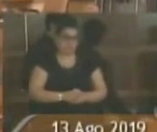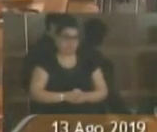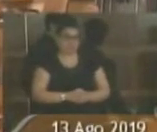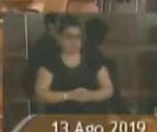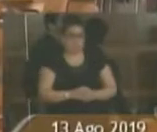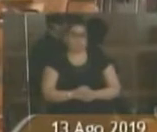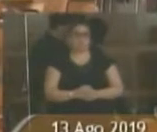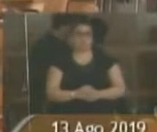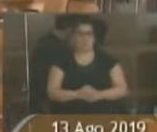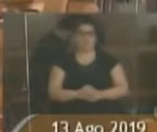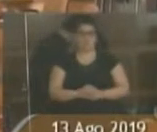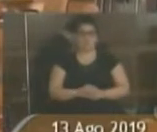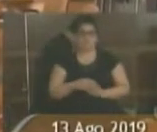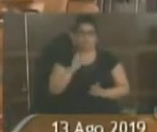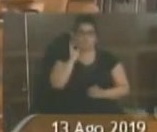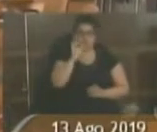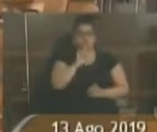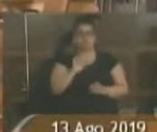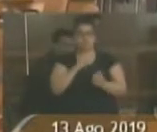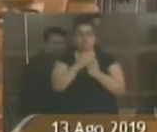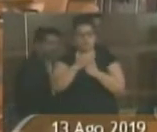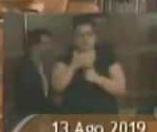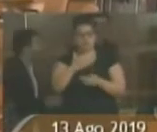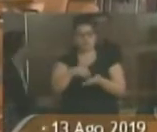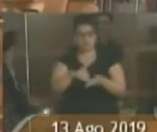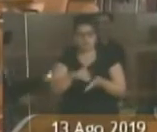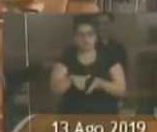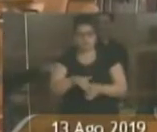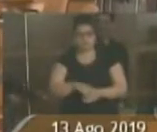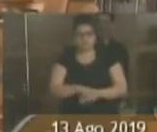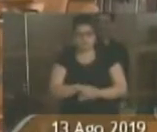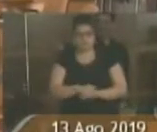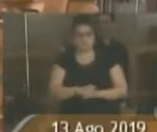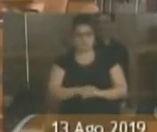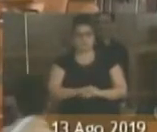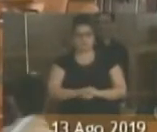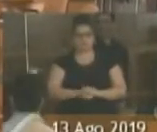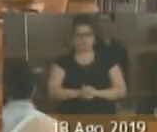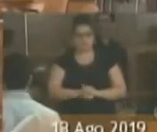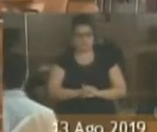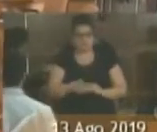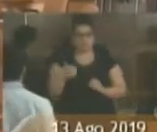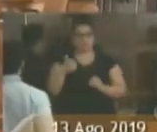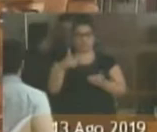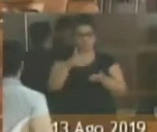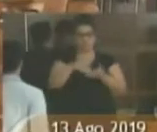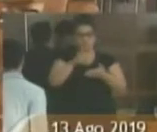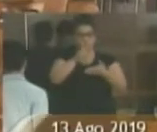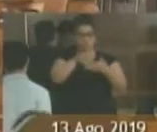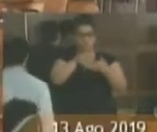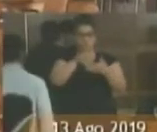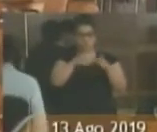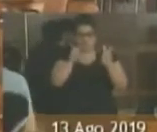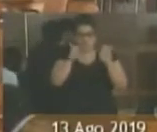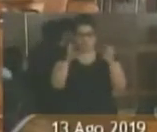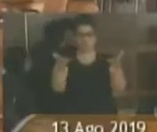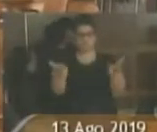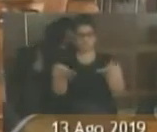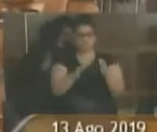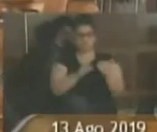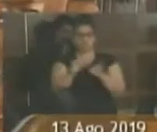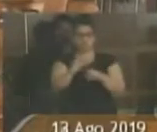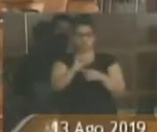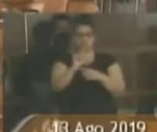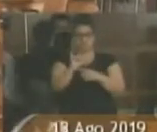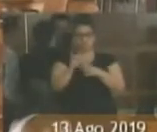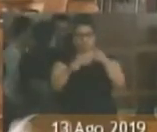Solicito ao primeiro vereador Zé Augusto que assuma a primeira secretaria. Solicito ao primeiro secretário que proceda à leitura das matérias constantes na ordem do